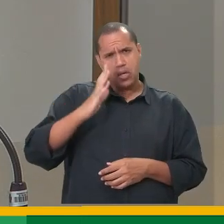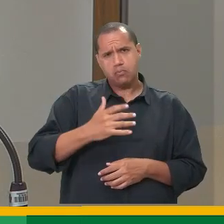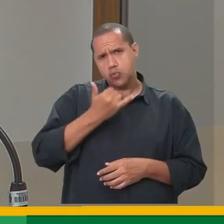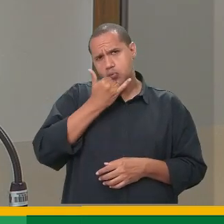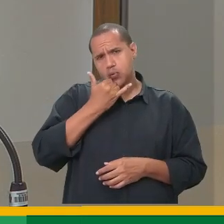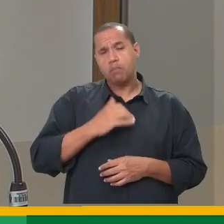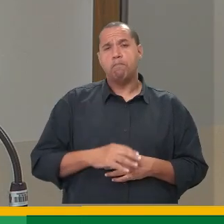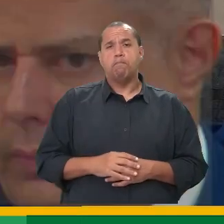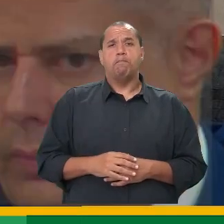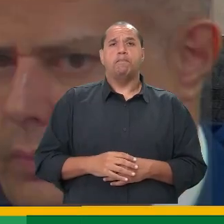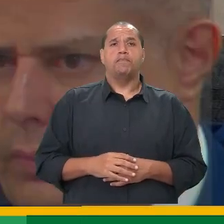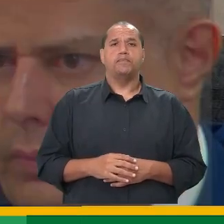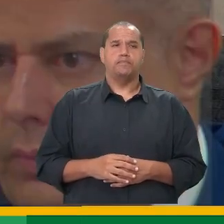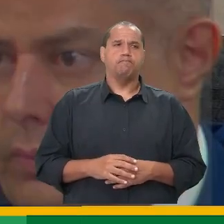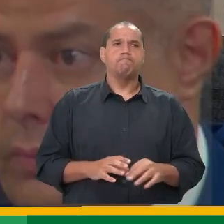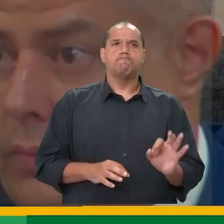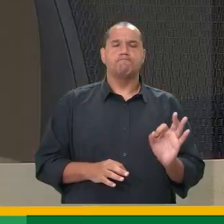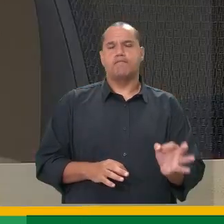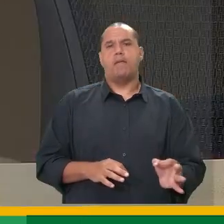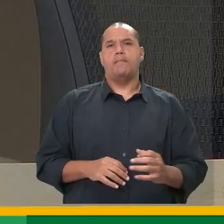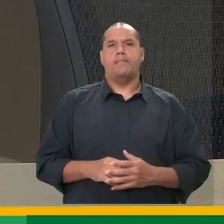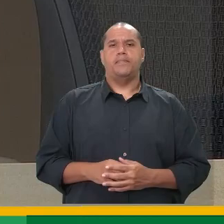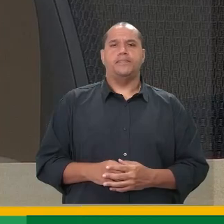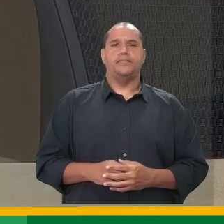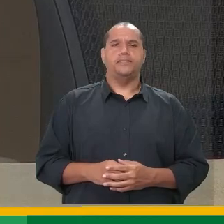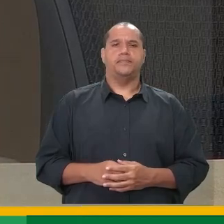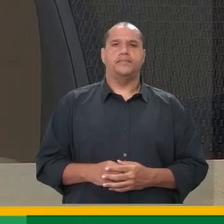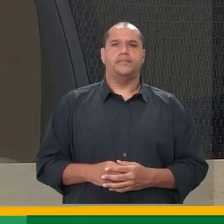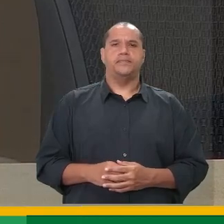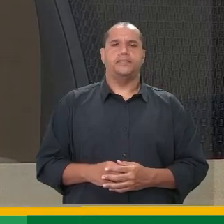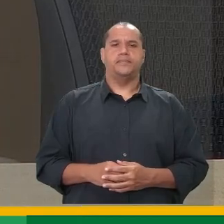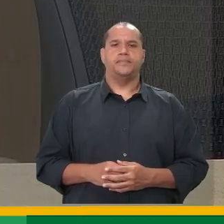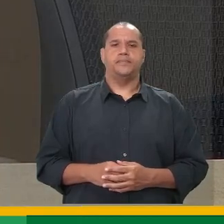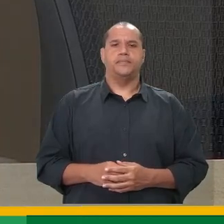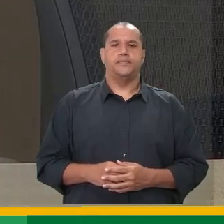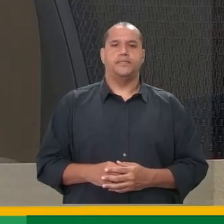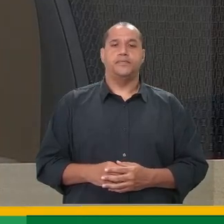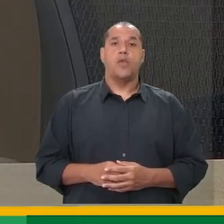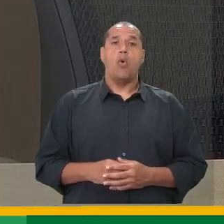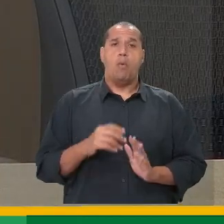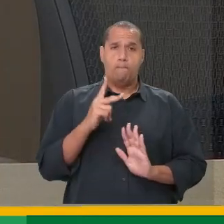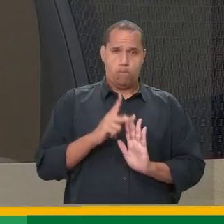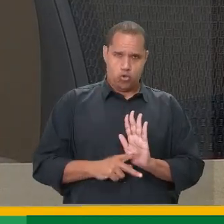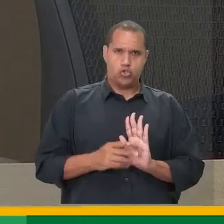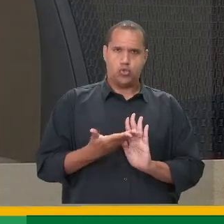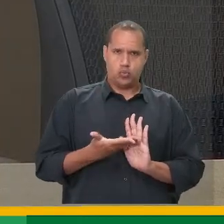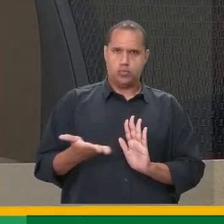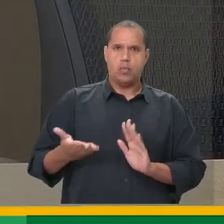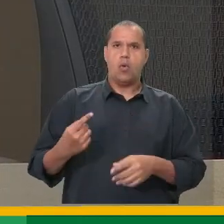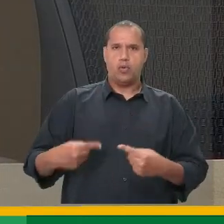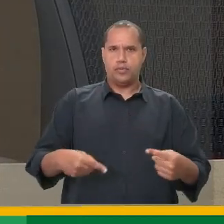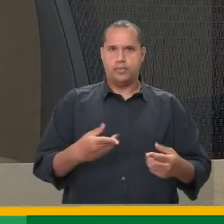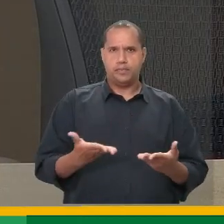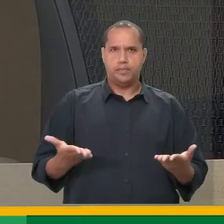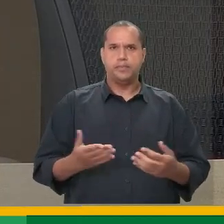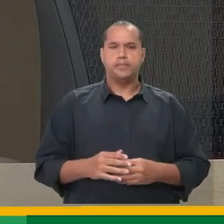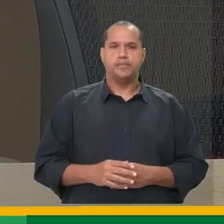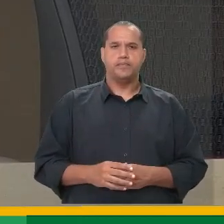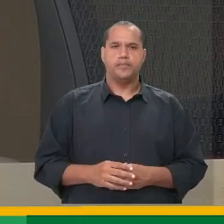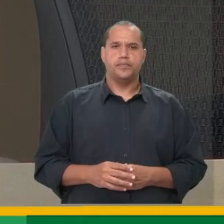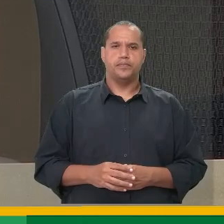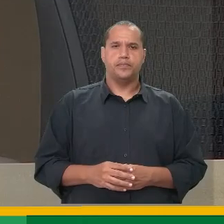agora perfeitamente profess o projeto Continua em discussão